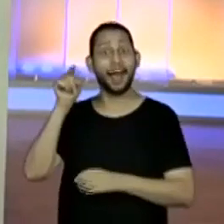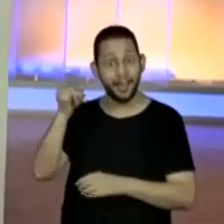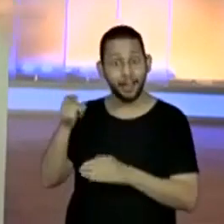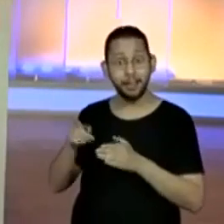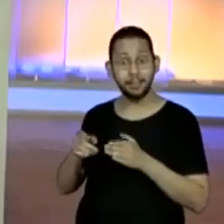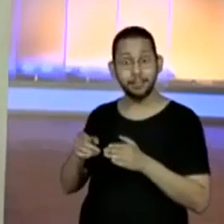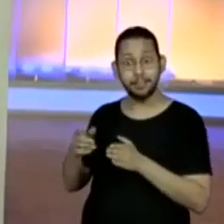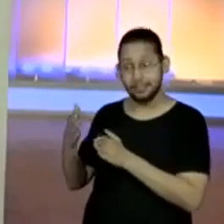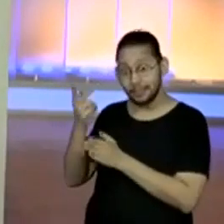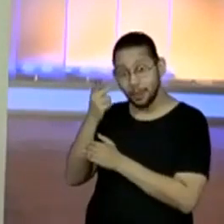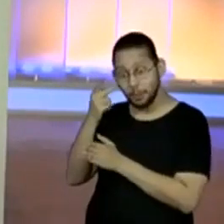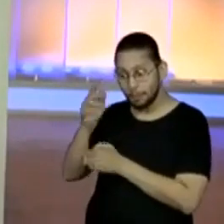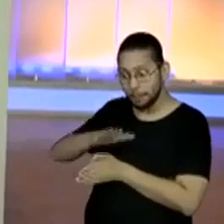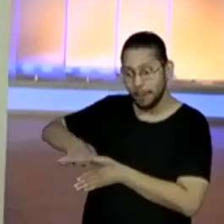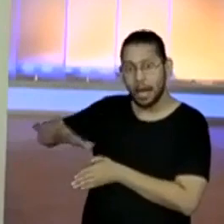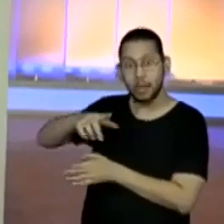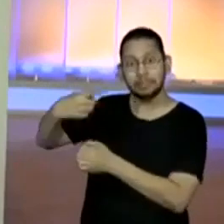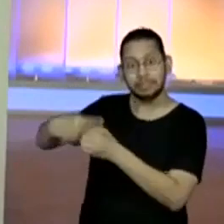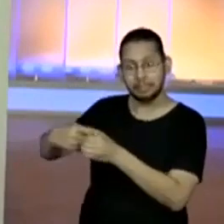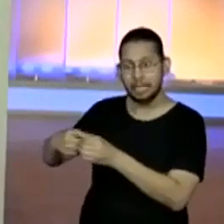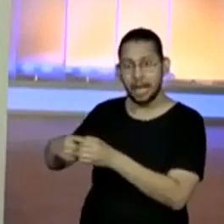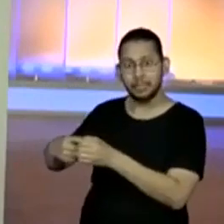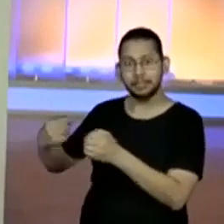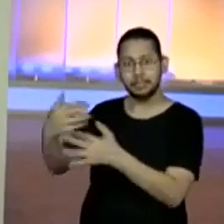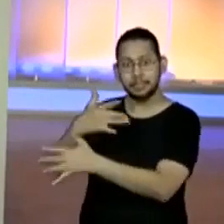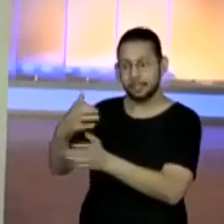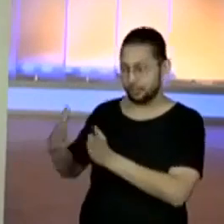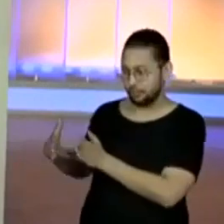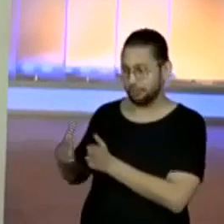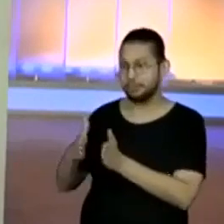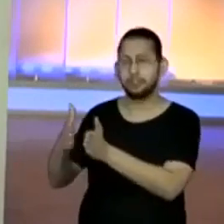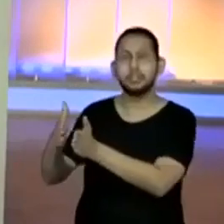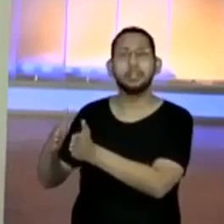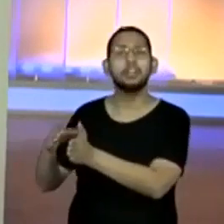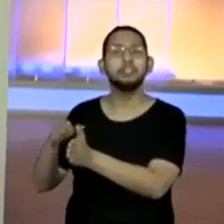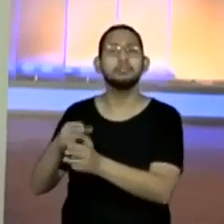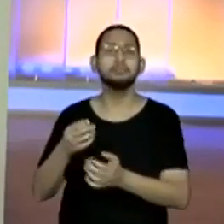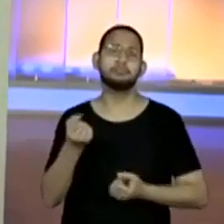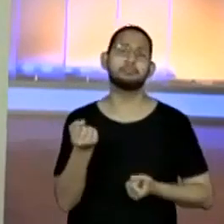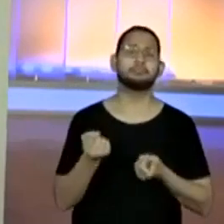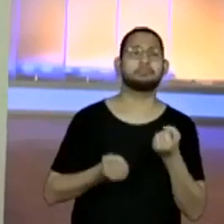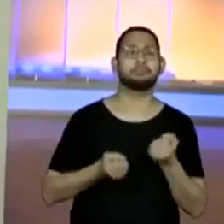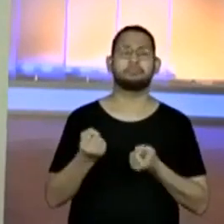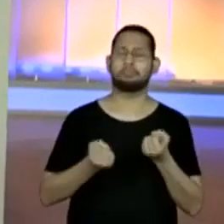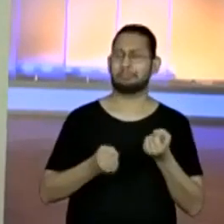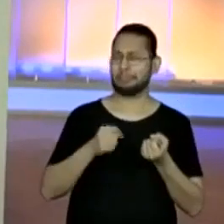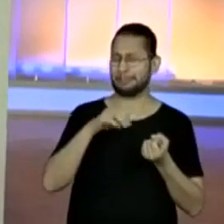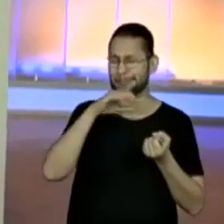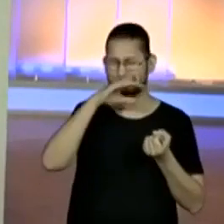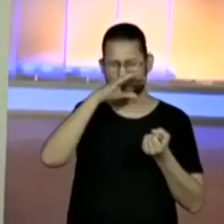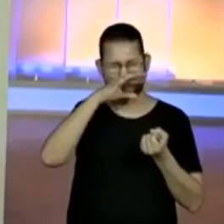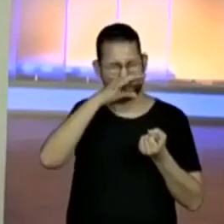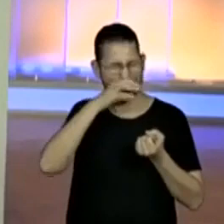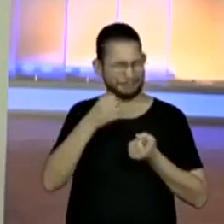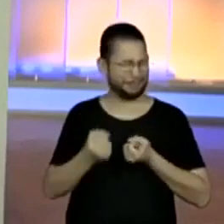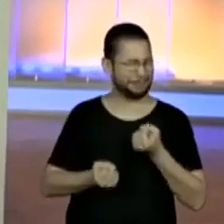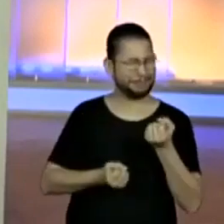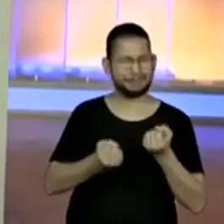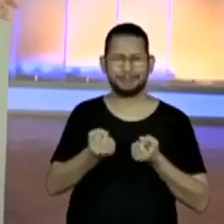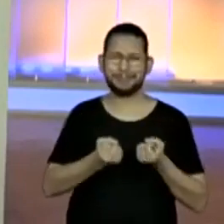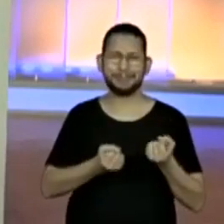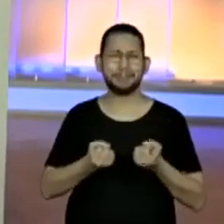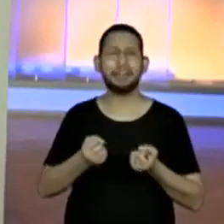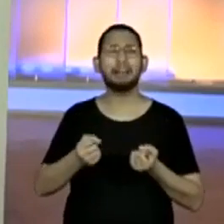bastante poluído, mal cheiroso, ninguém às vezes gosta de passar pelo Rio Tietê, e a gente sabe quando tem enchente,